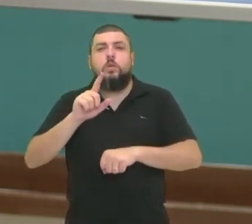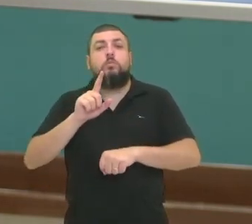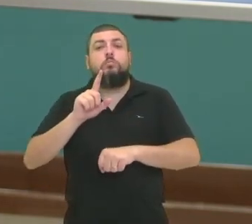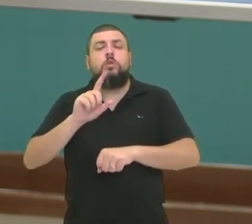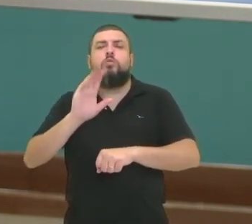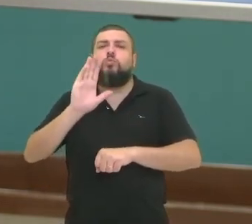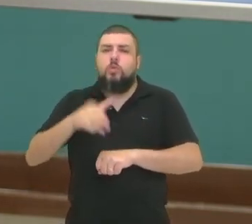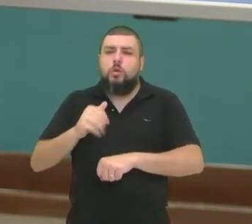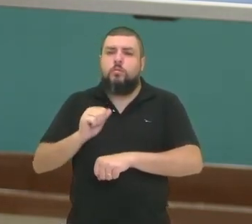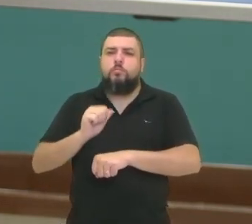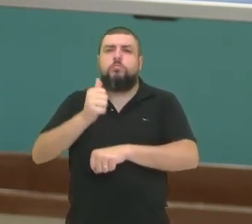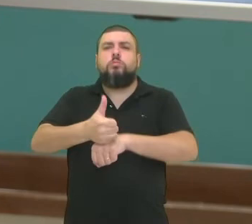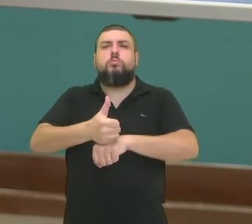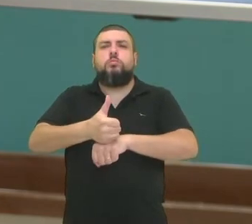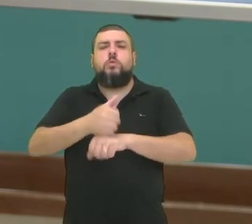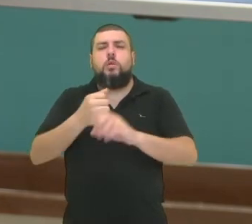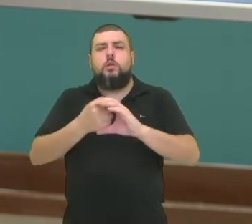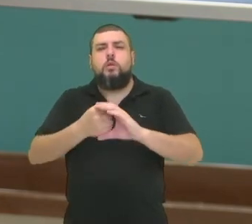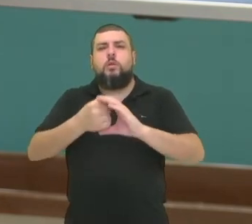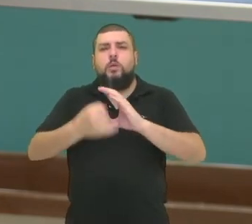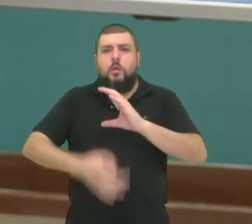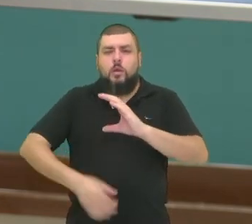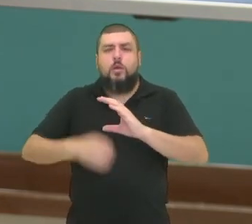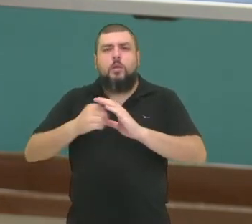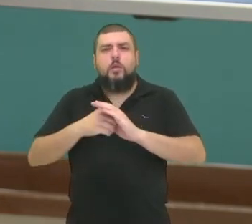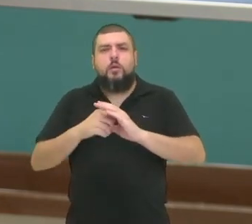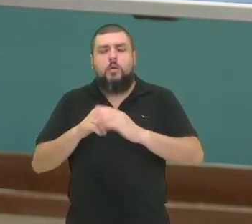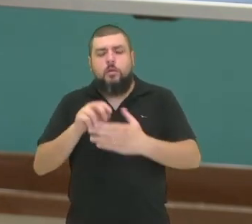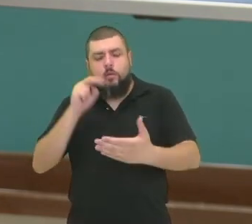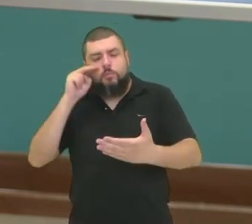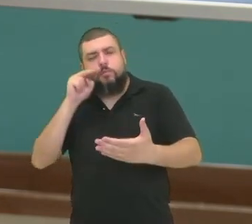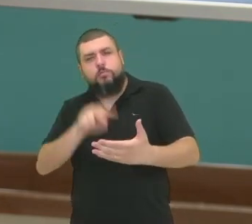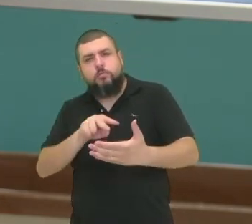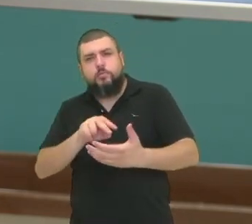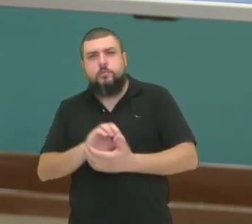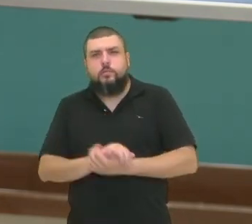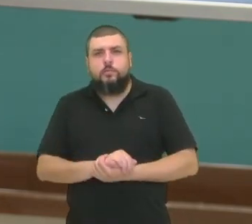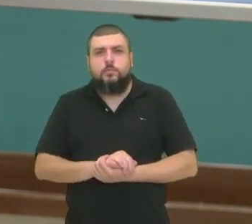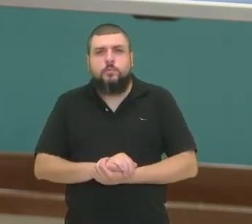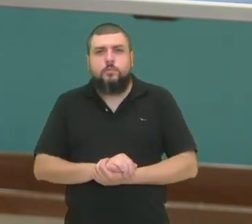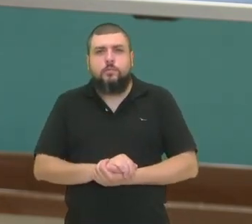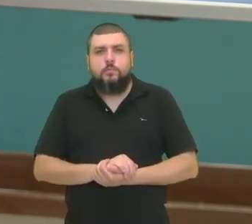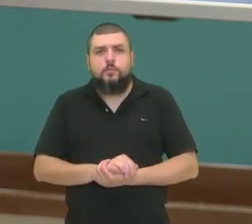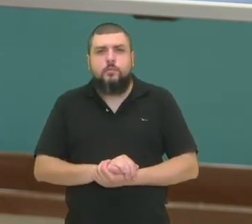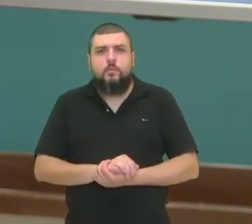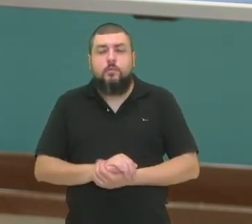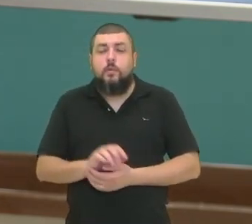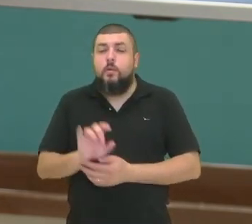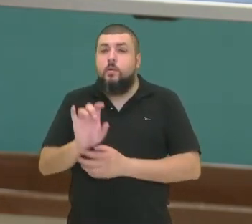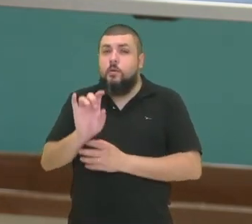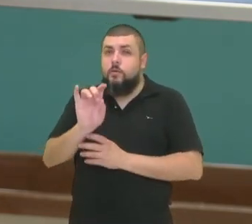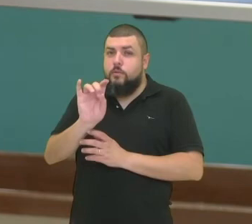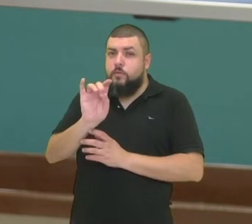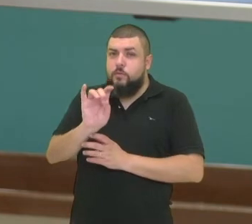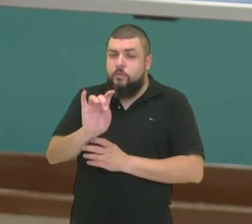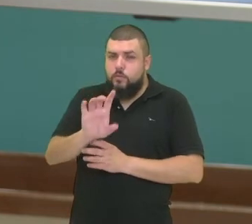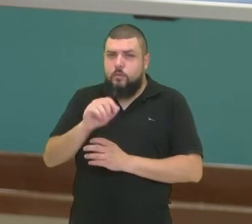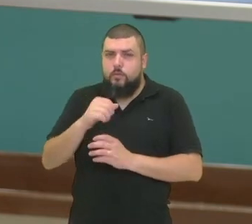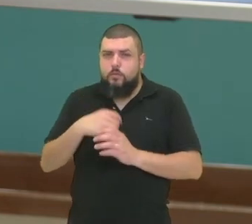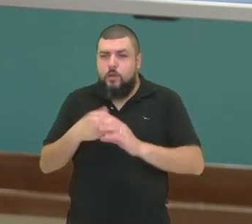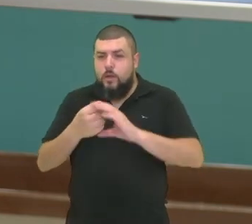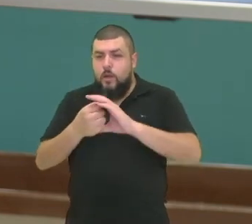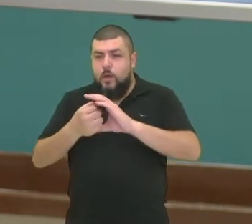essa característica dominante ser apresentada. Só vai aparecer a característica